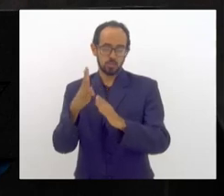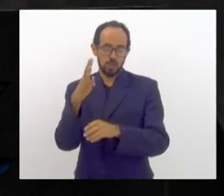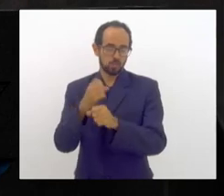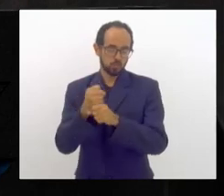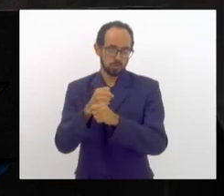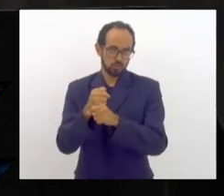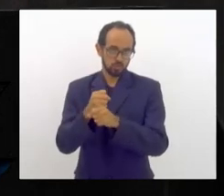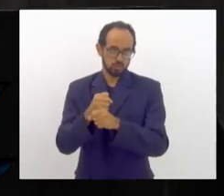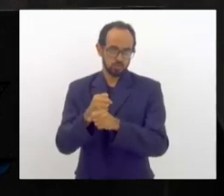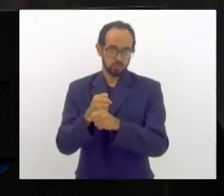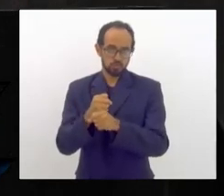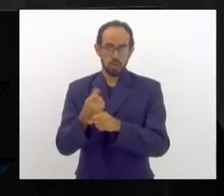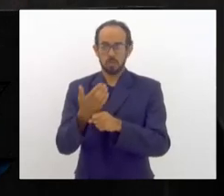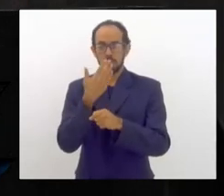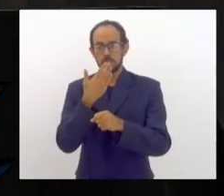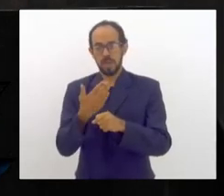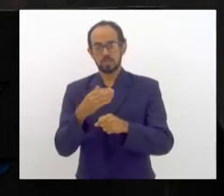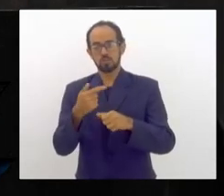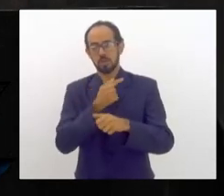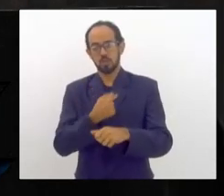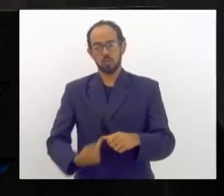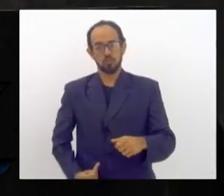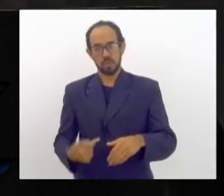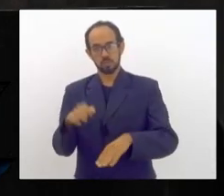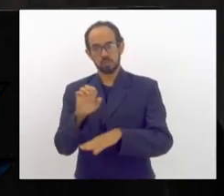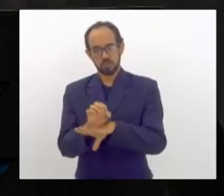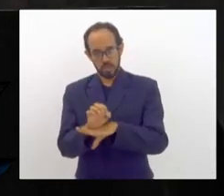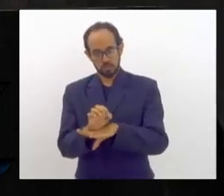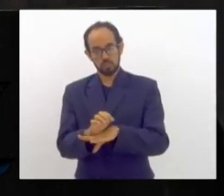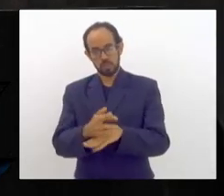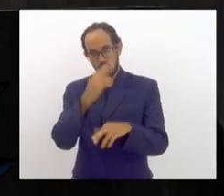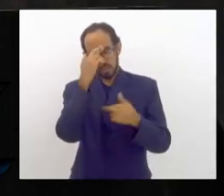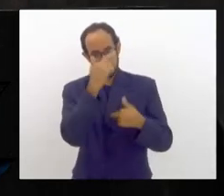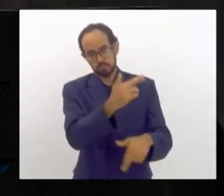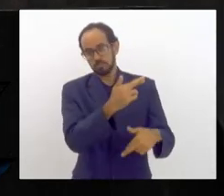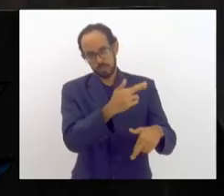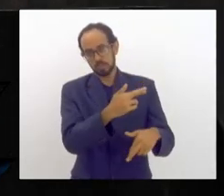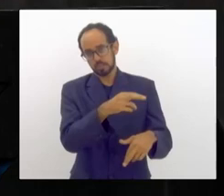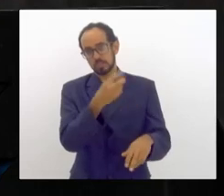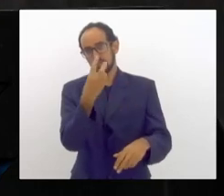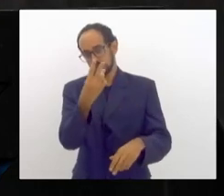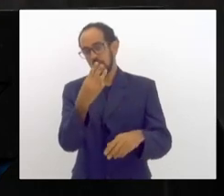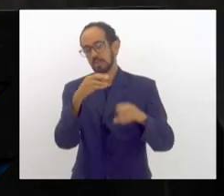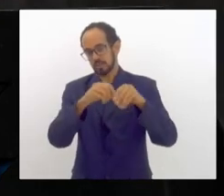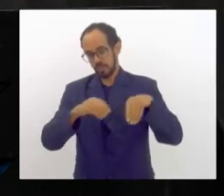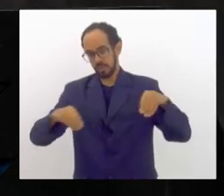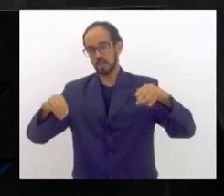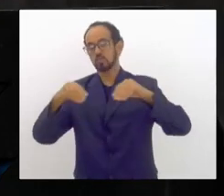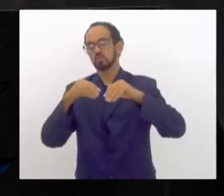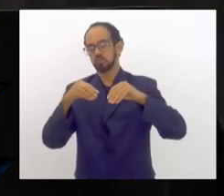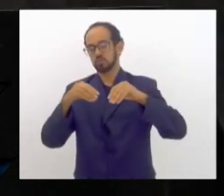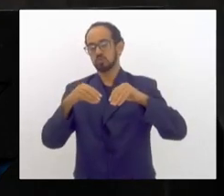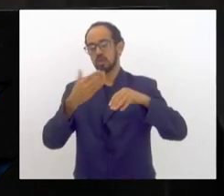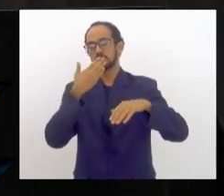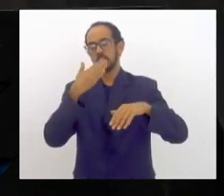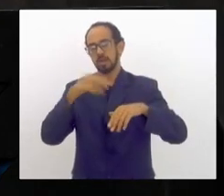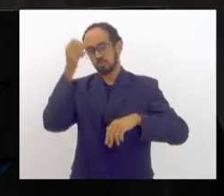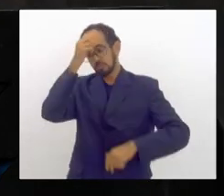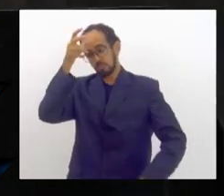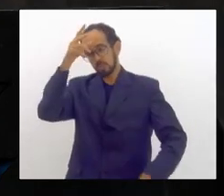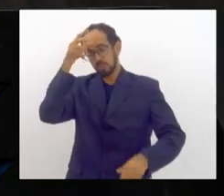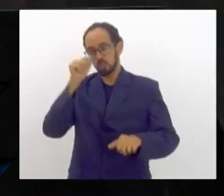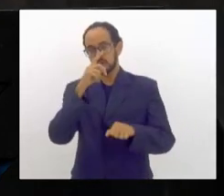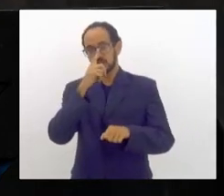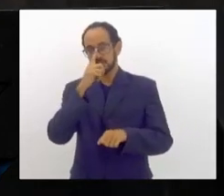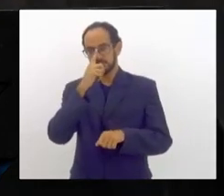Então eu peço ao governo do Estado que cumpra com esses 3 terrenos. Eu peço à prefeitura que cumpra com